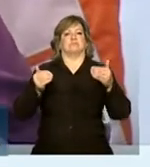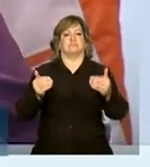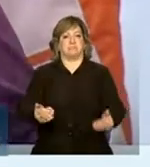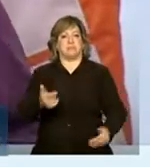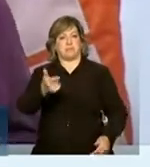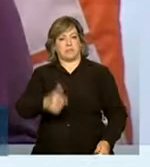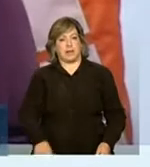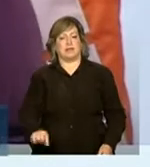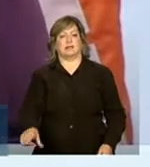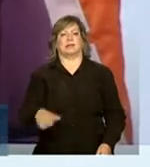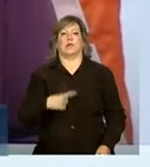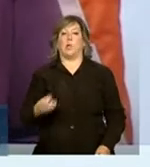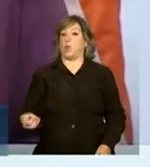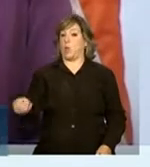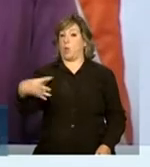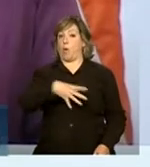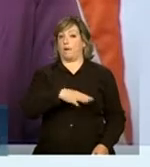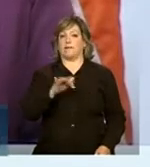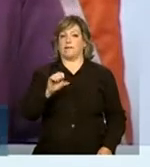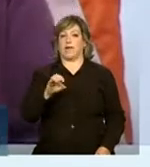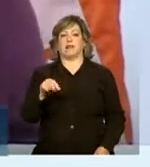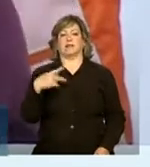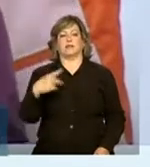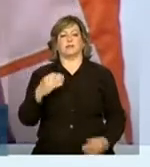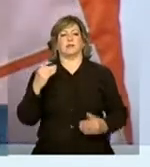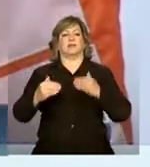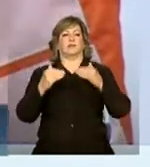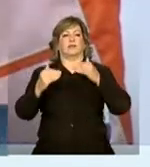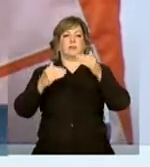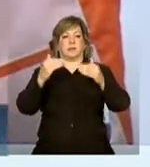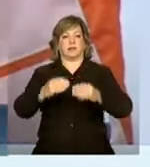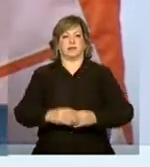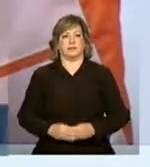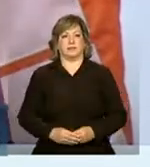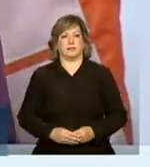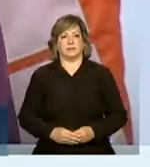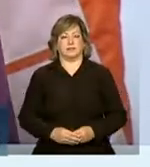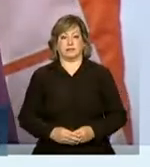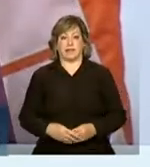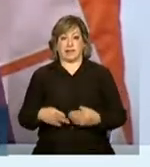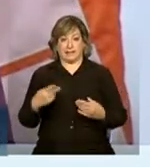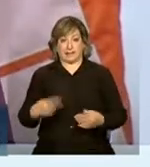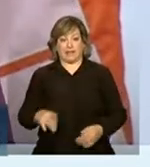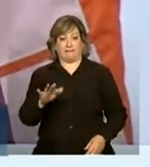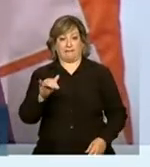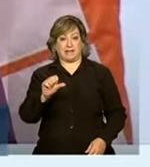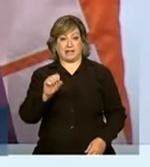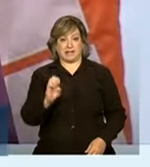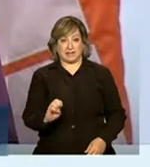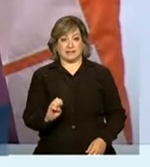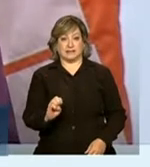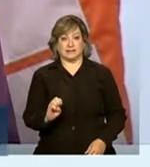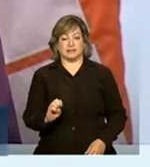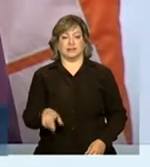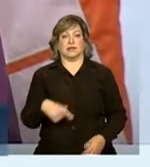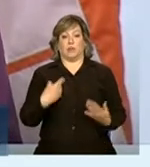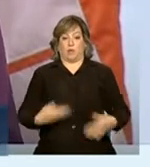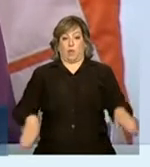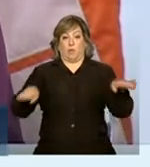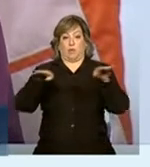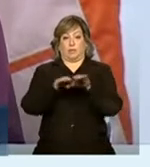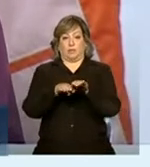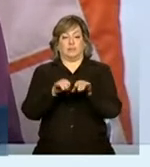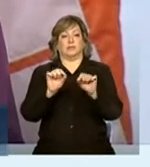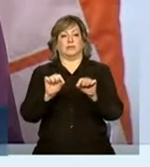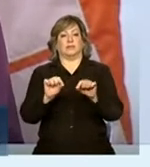e entra numa nova fase de seu desenvolvimento. Nessa fase, a competitividade